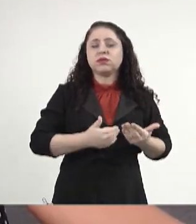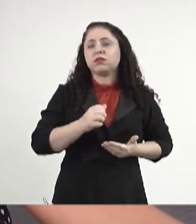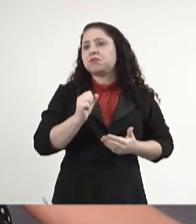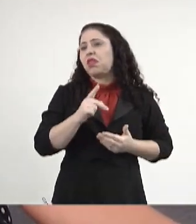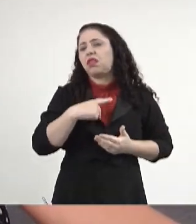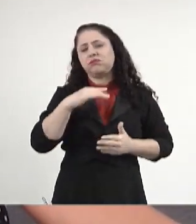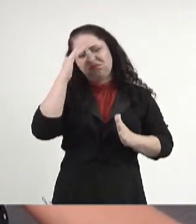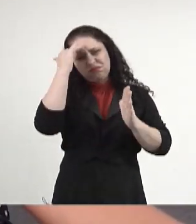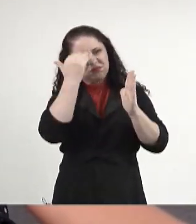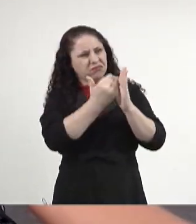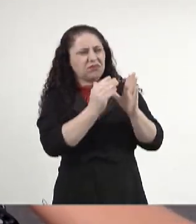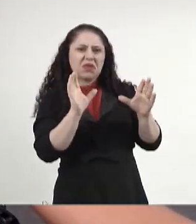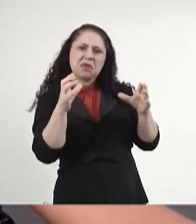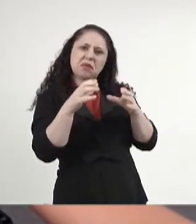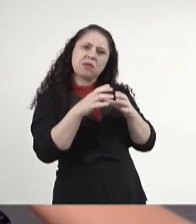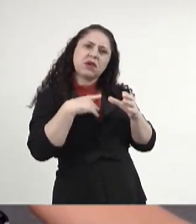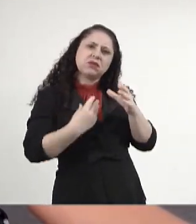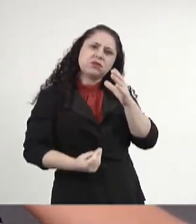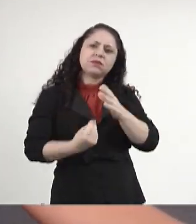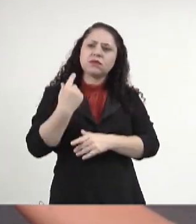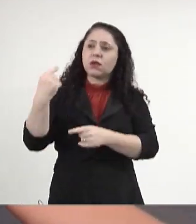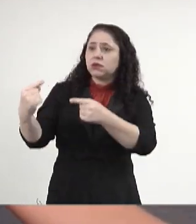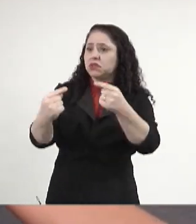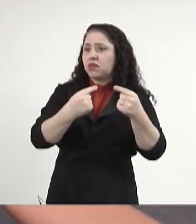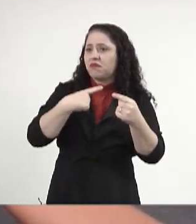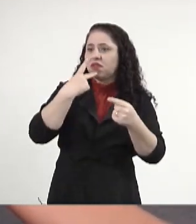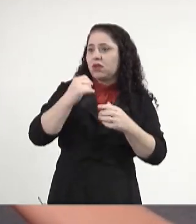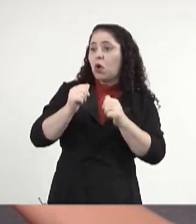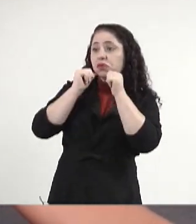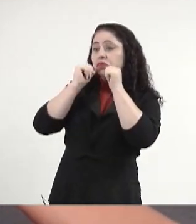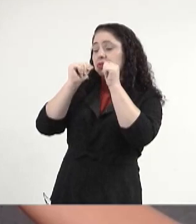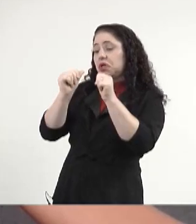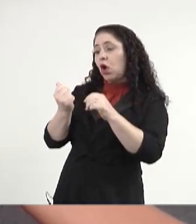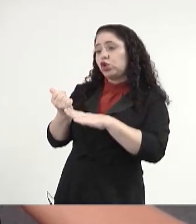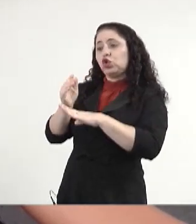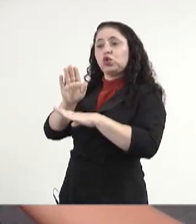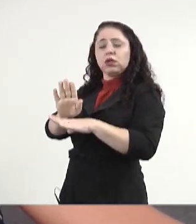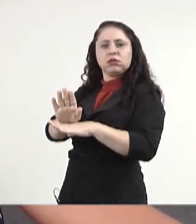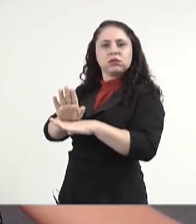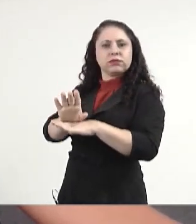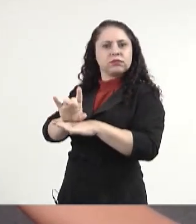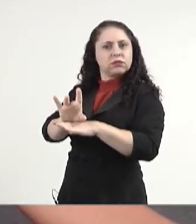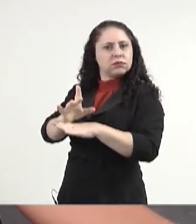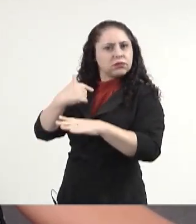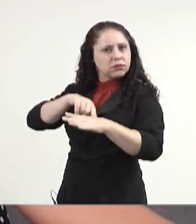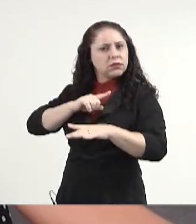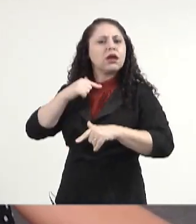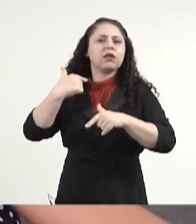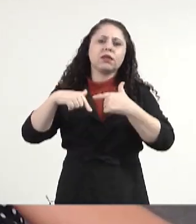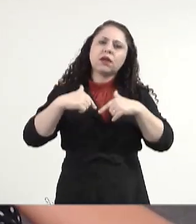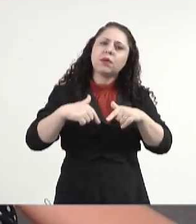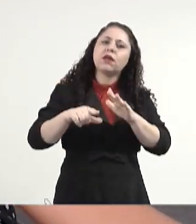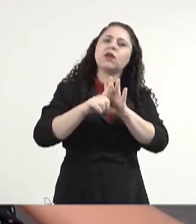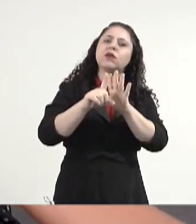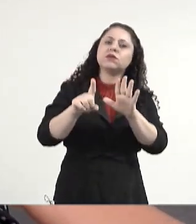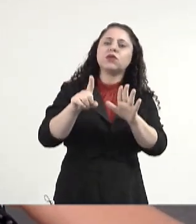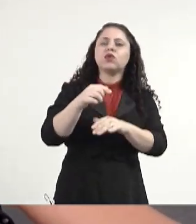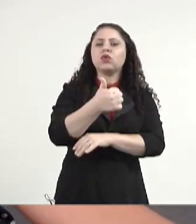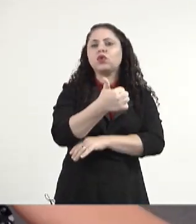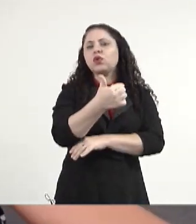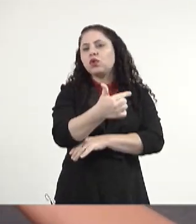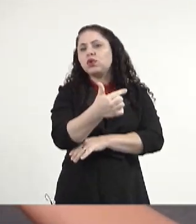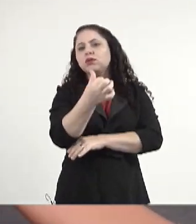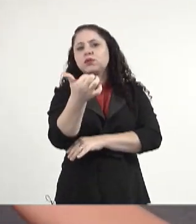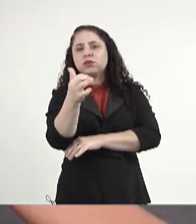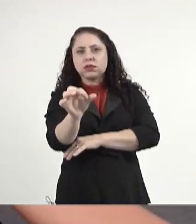não reconhecia essa condição, queria nos tratar como auxiliares deles. E nós viemos trabalhando com o Legislativo desde